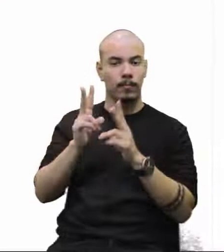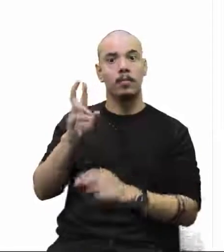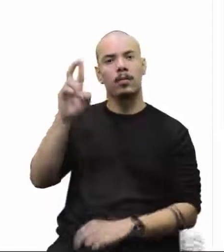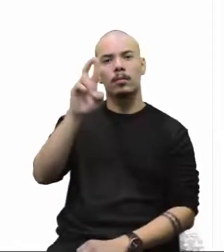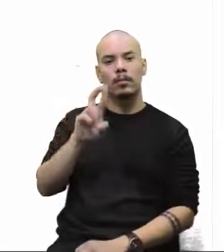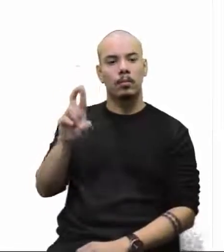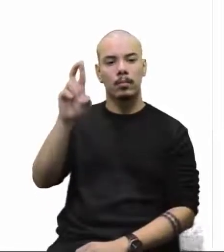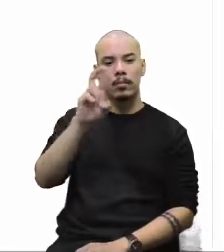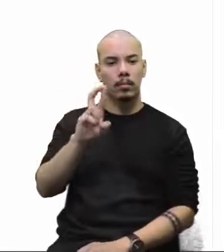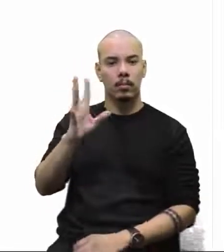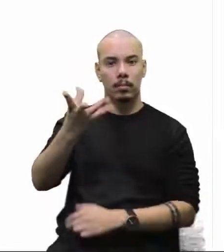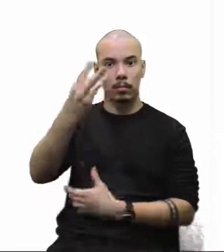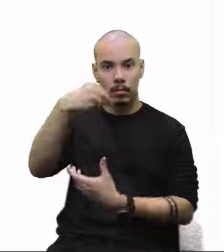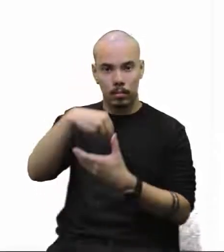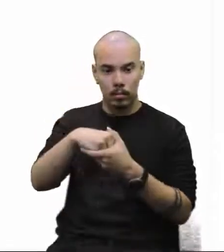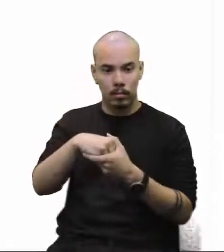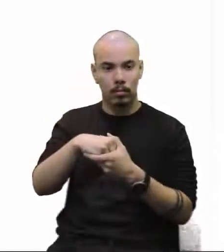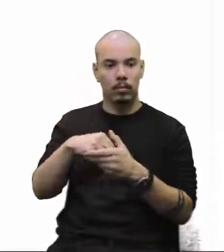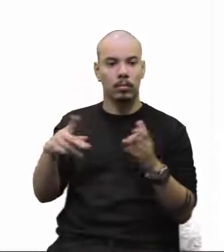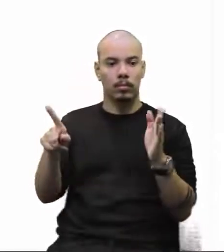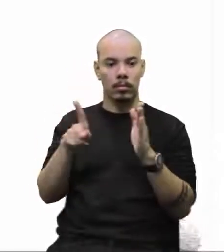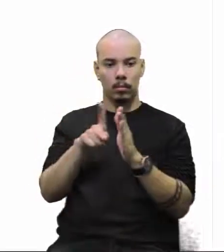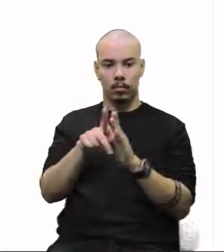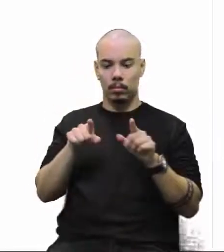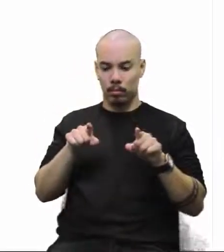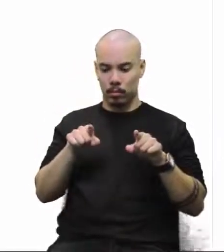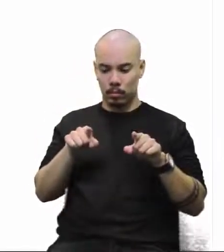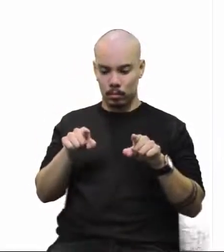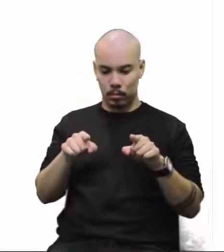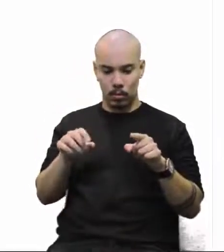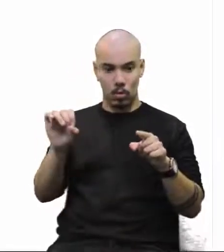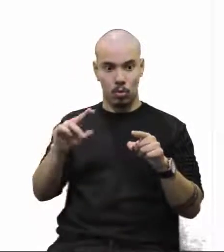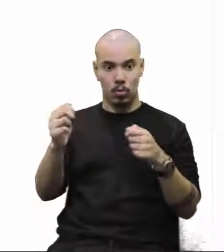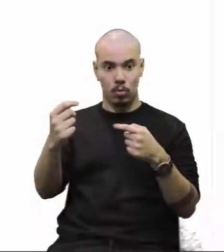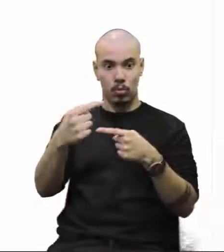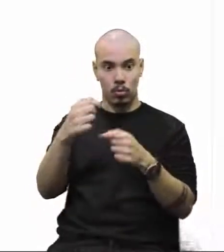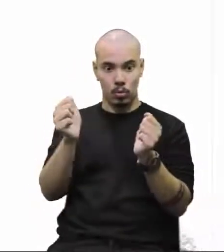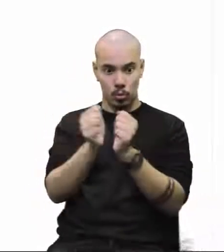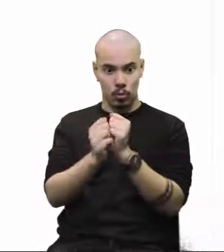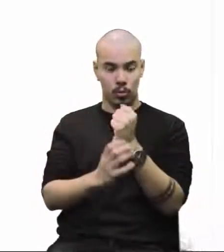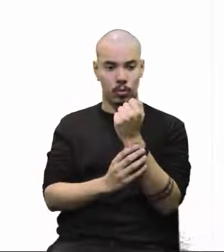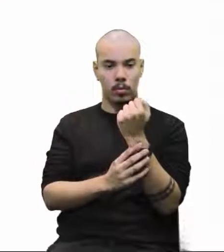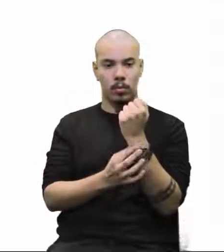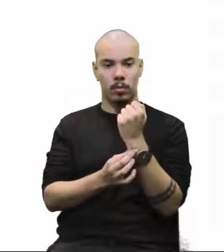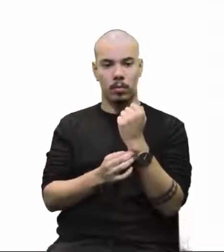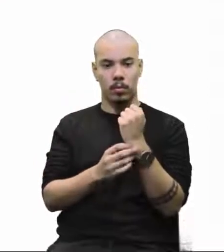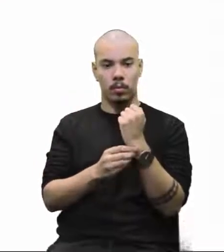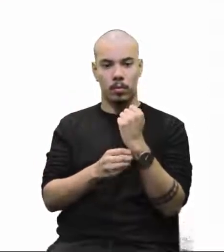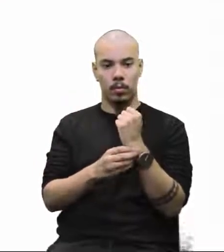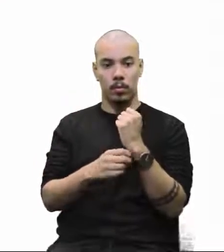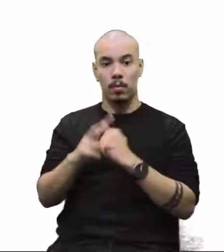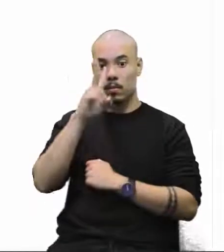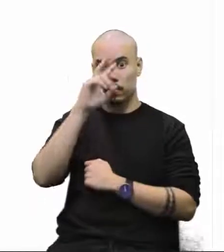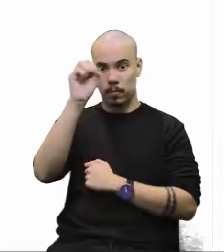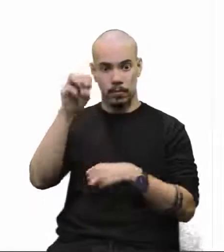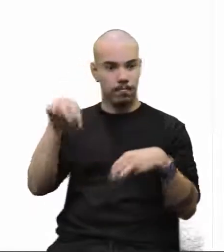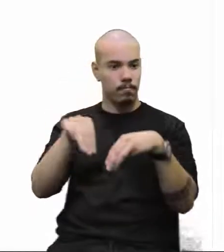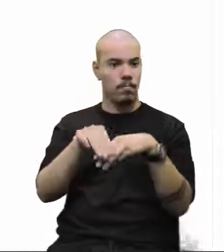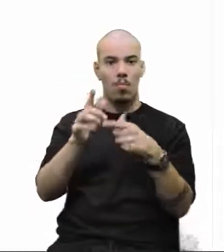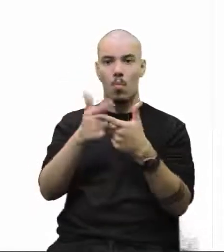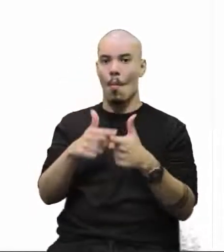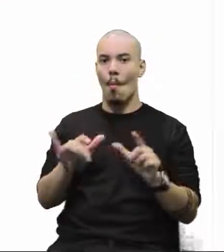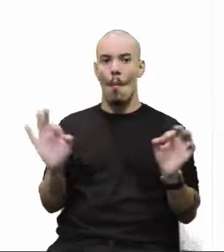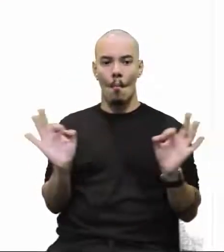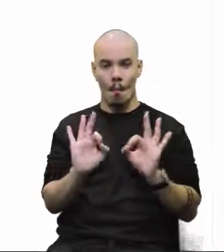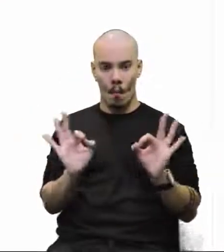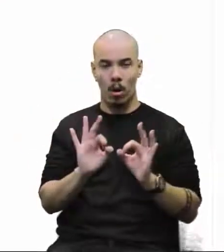Observe que nos condutores paralelos a B, as forças magnéticas são nulas. Nós já